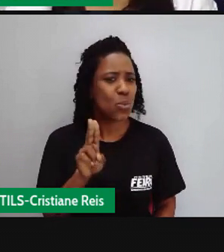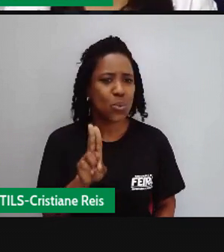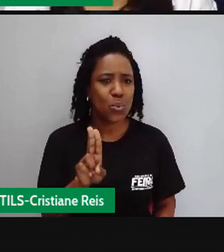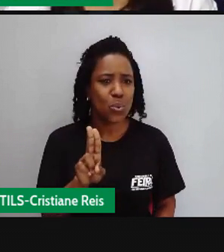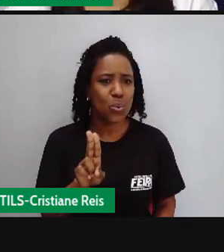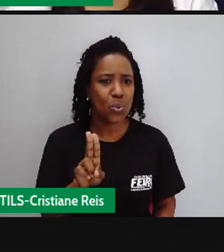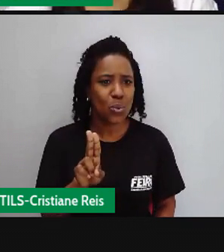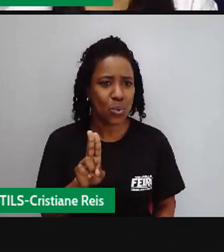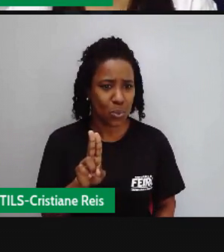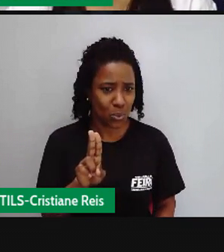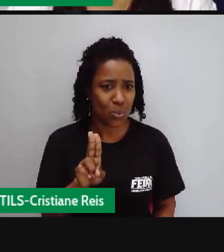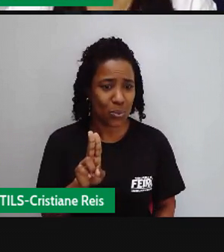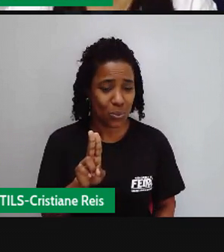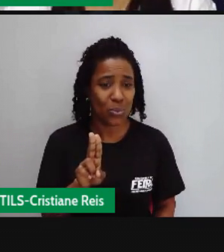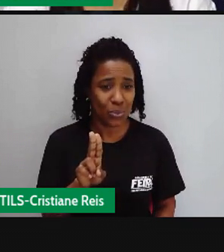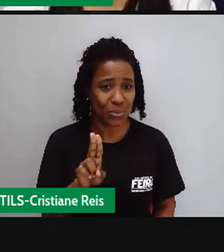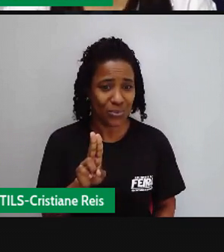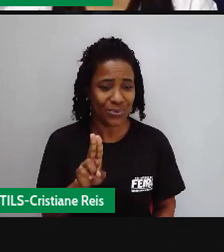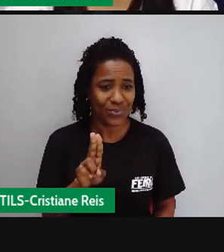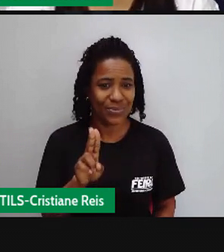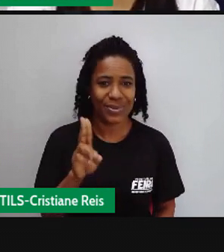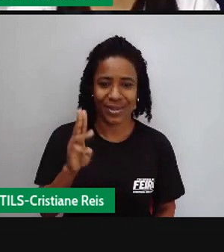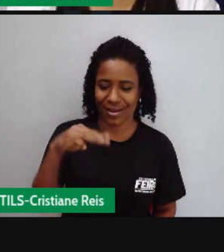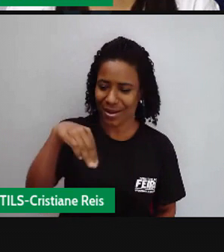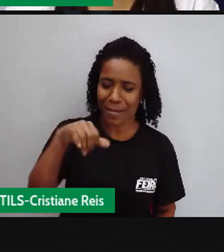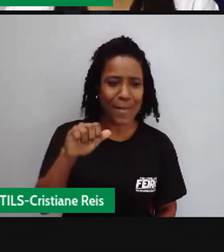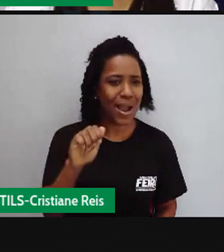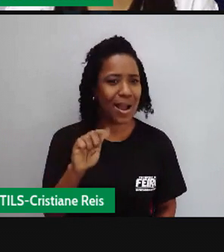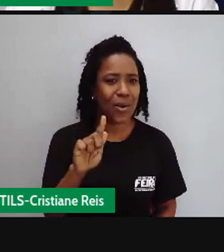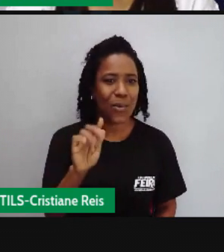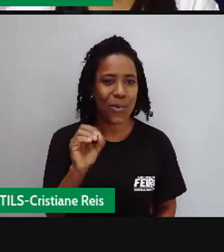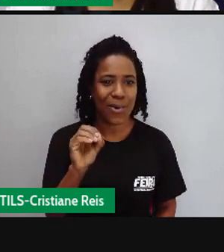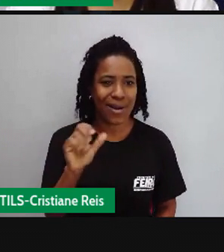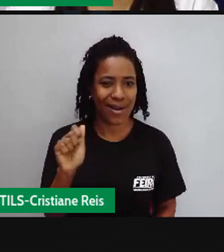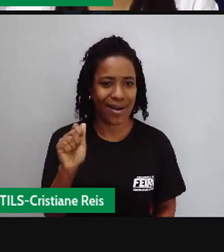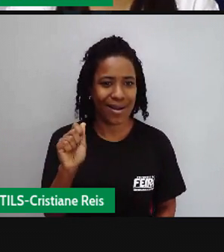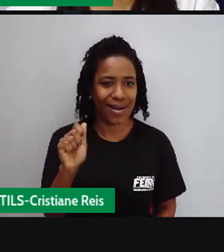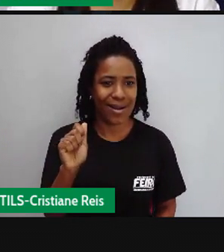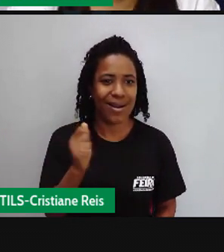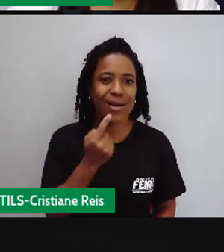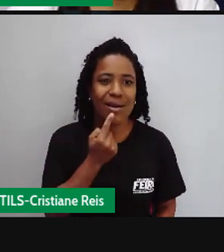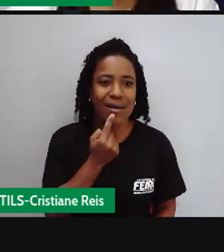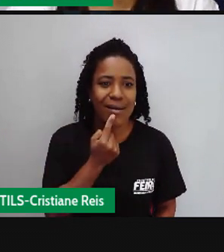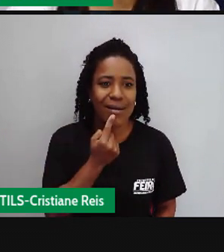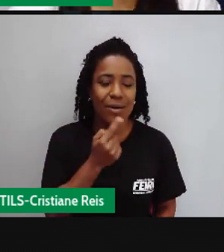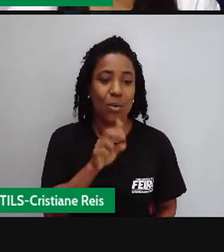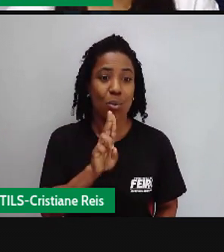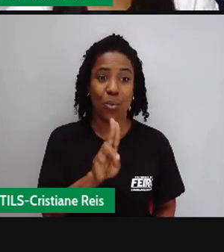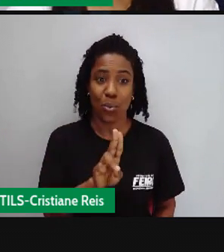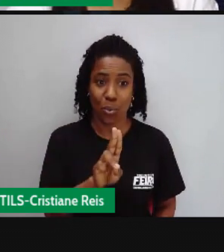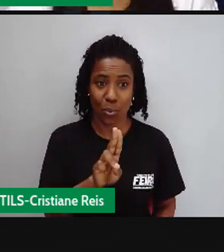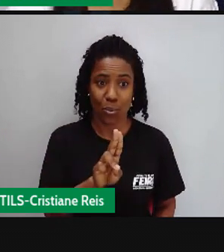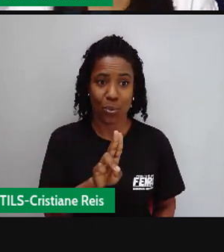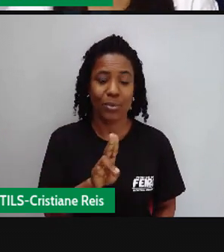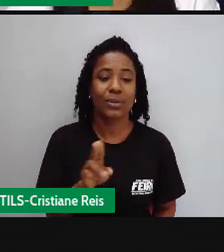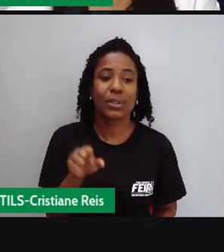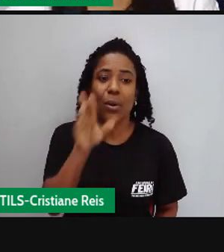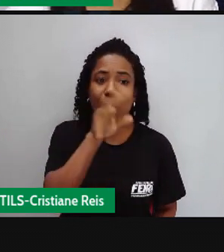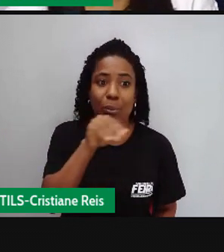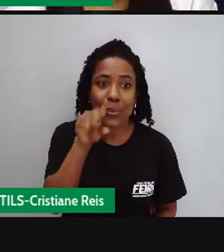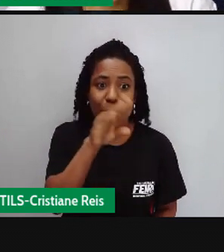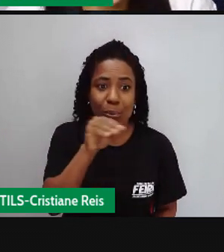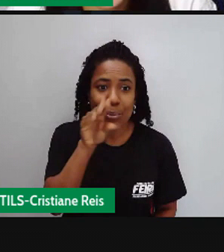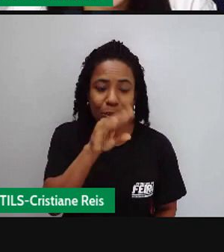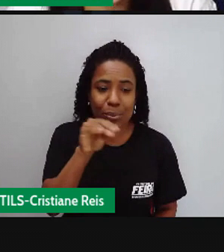essa percepção, né, da oralidade, da fala, do som, que faz com que a gente confunda